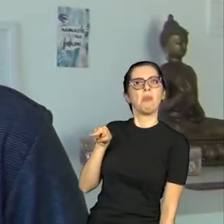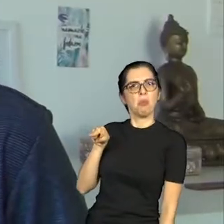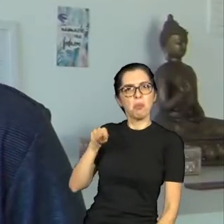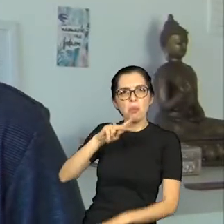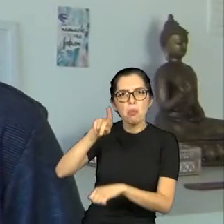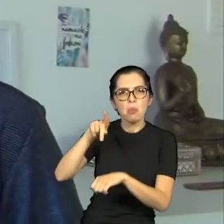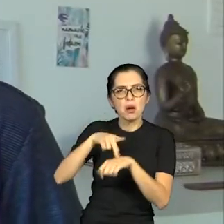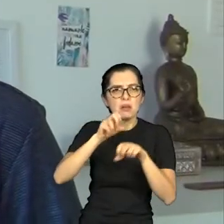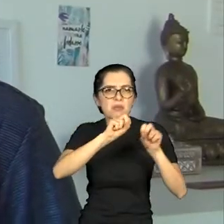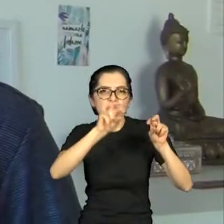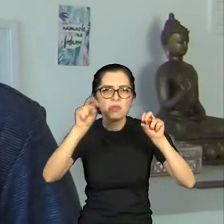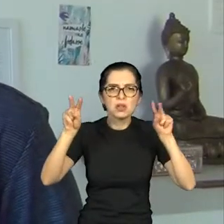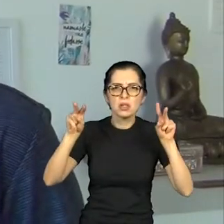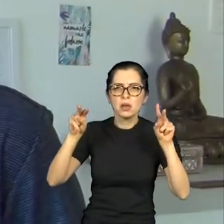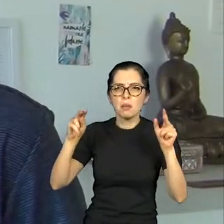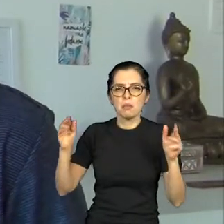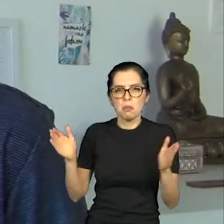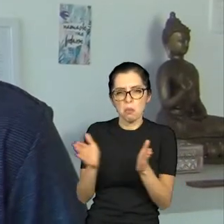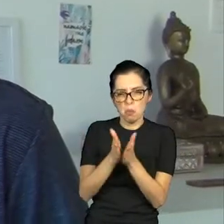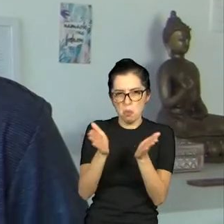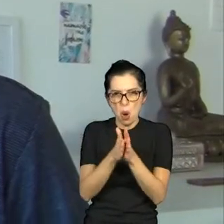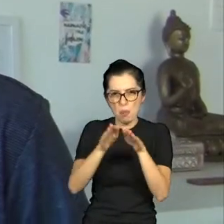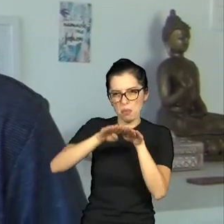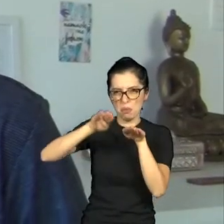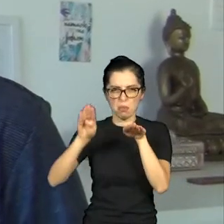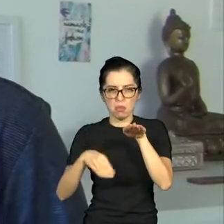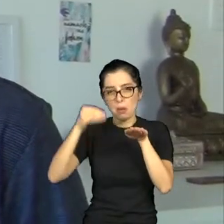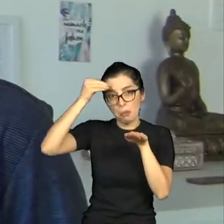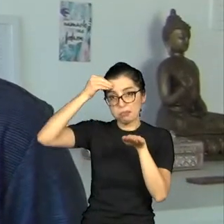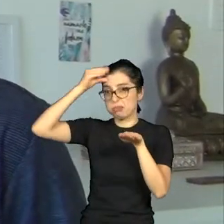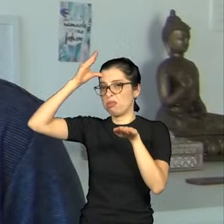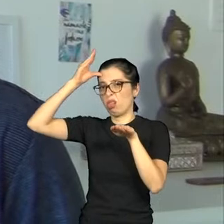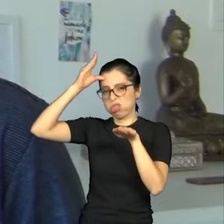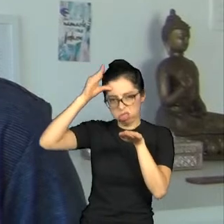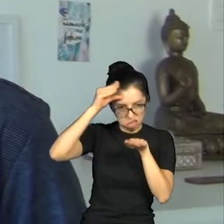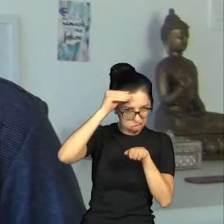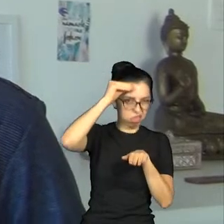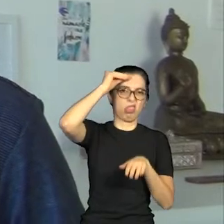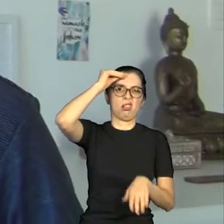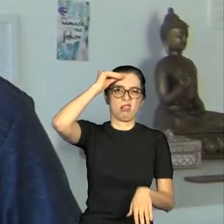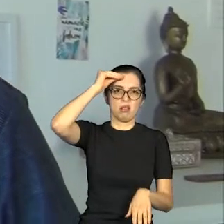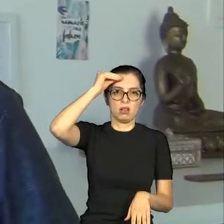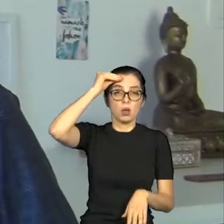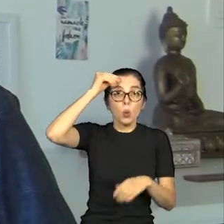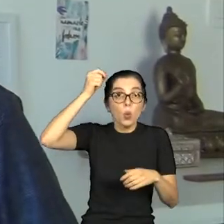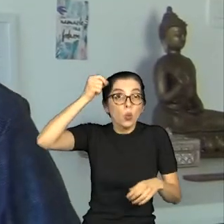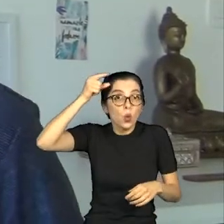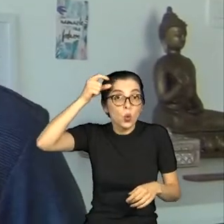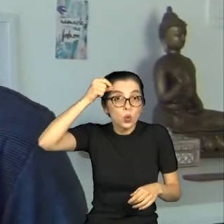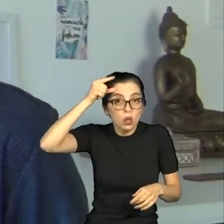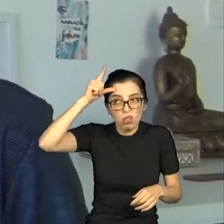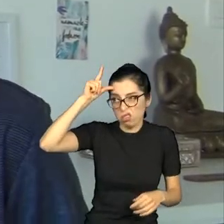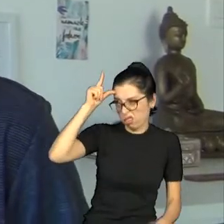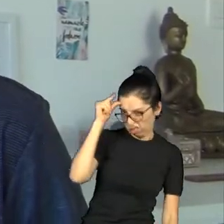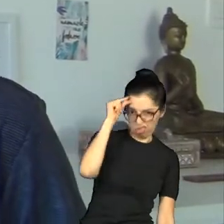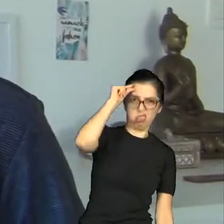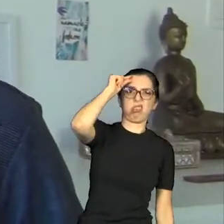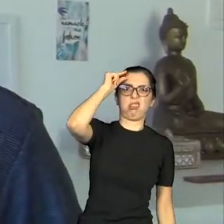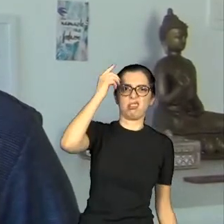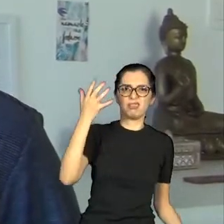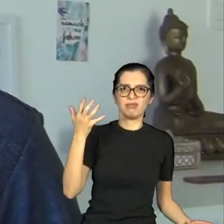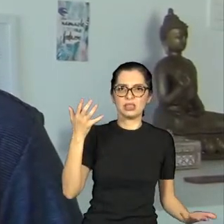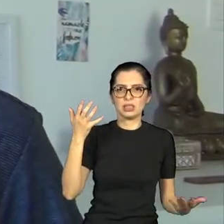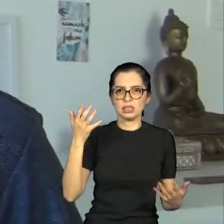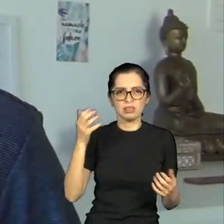miséria cultural, educacional, o nível baixando em todos os sentidos, e você pega,